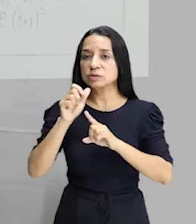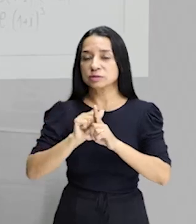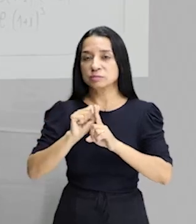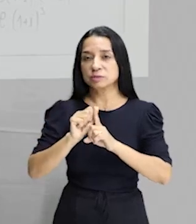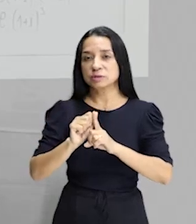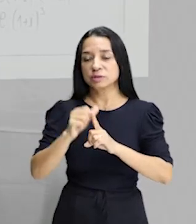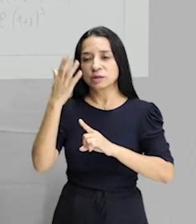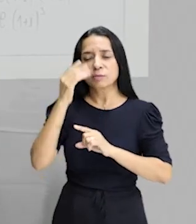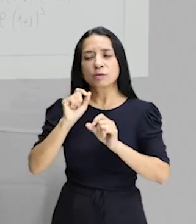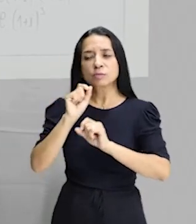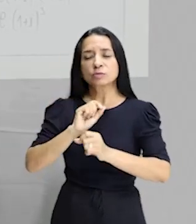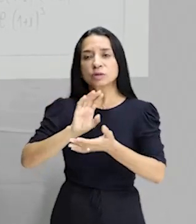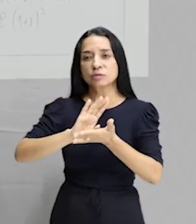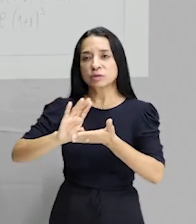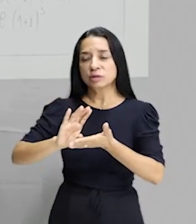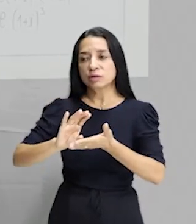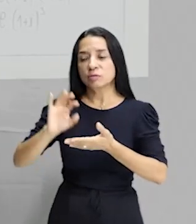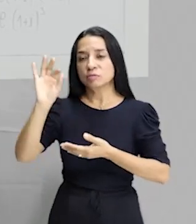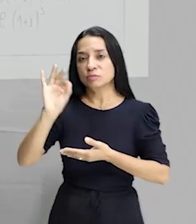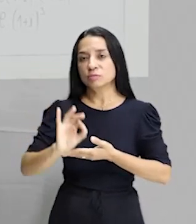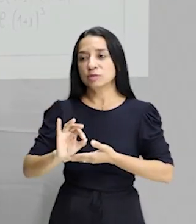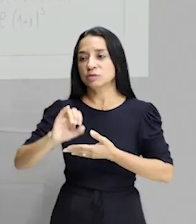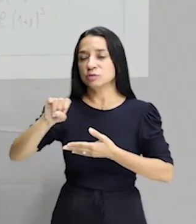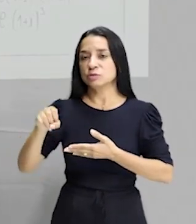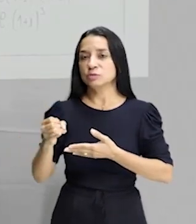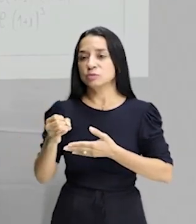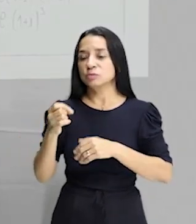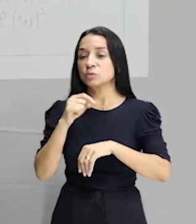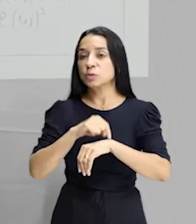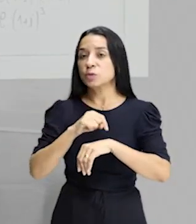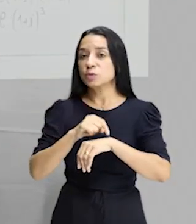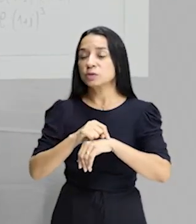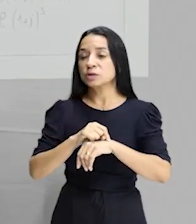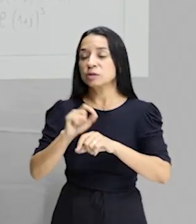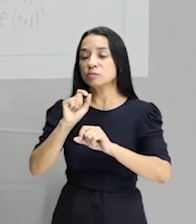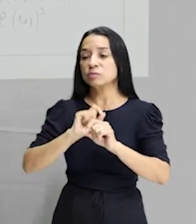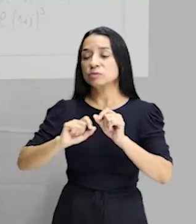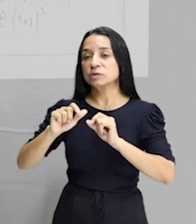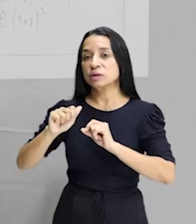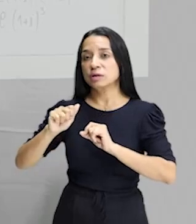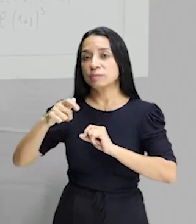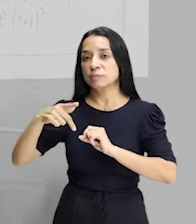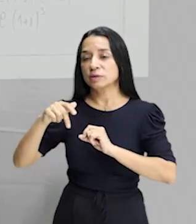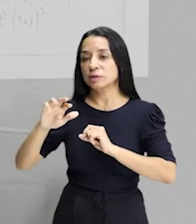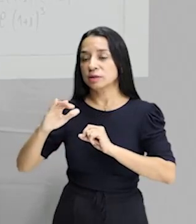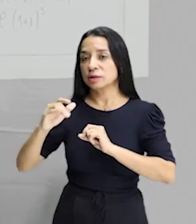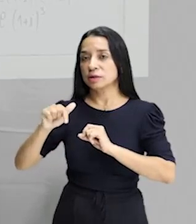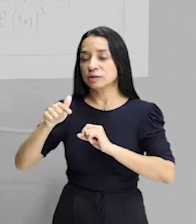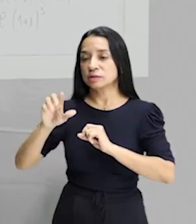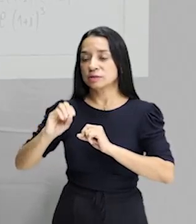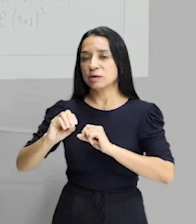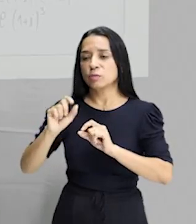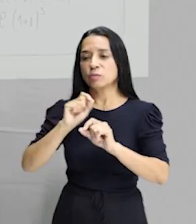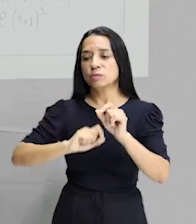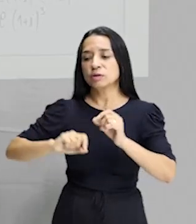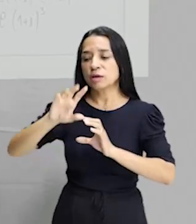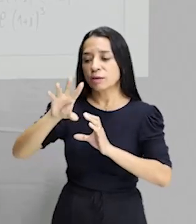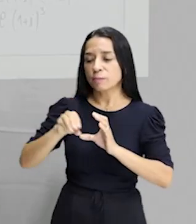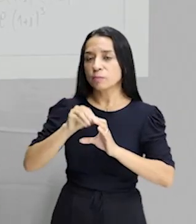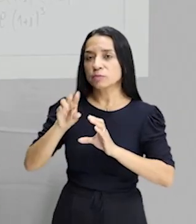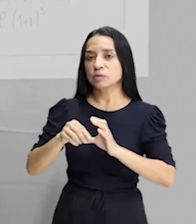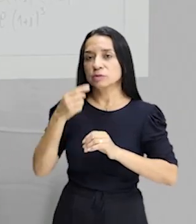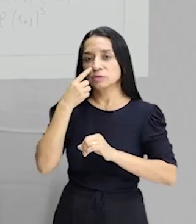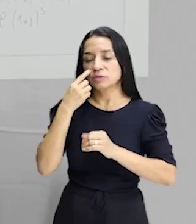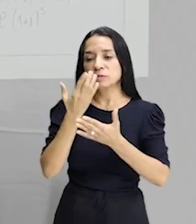juros nós já sabemos que é tempo de aplicação que é montante tá a gente vimos aula é só para